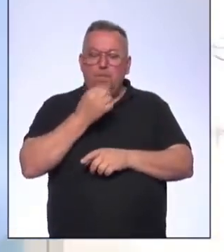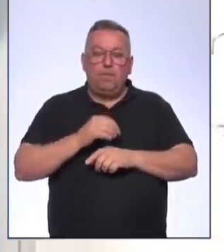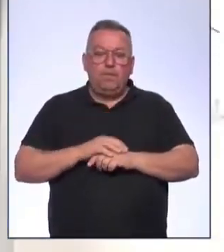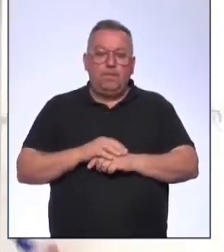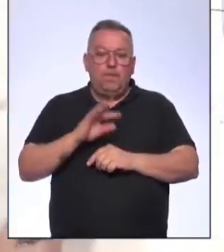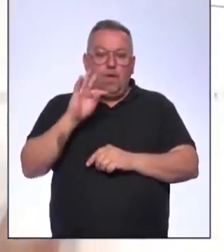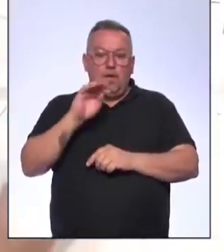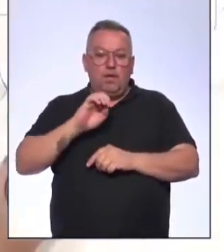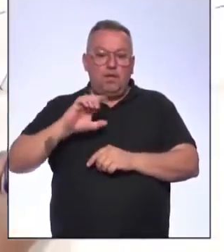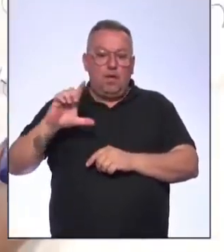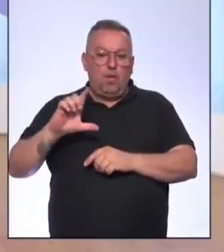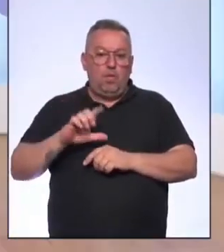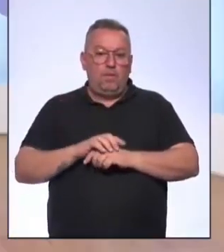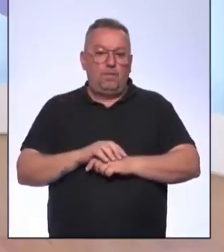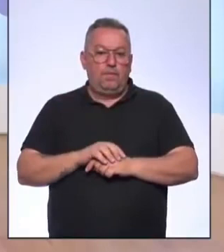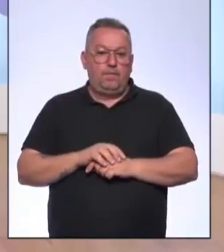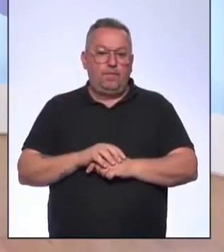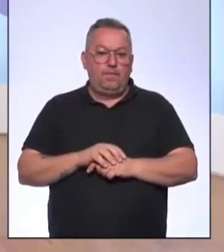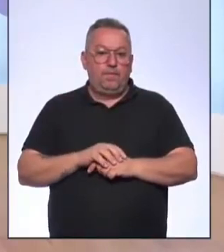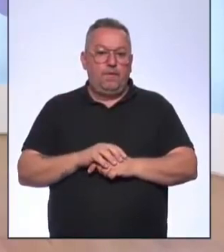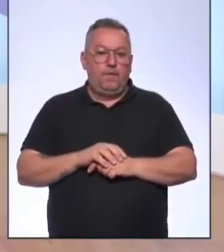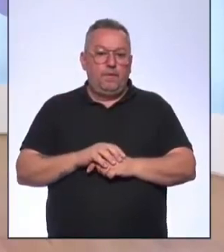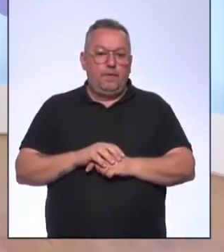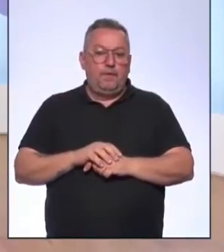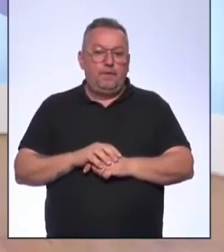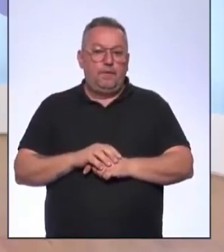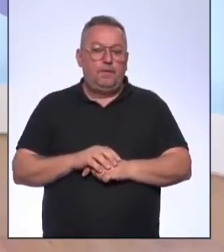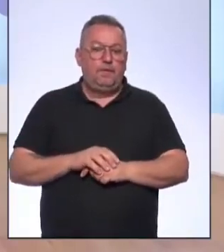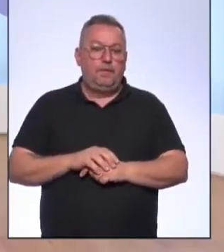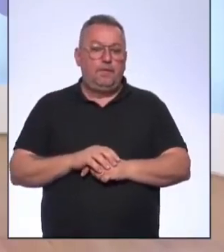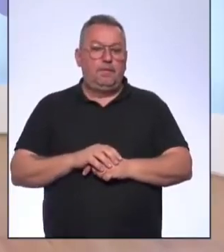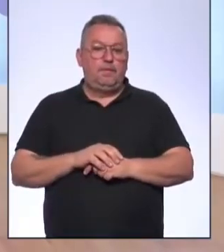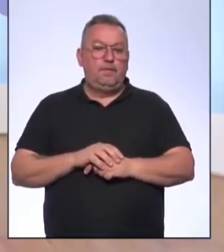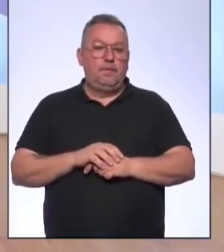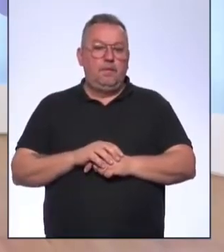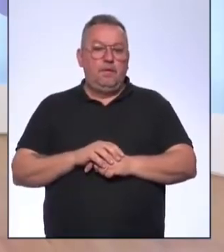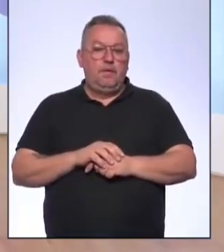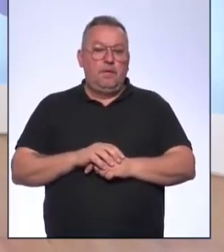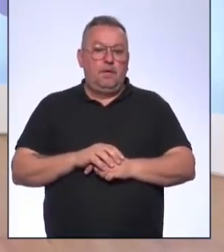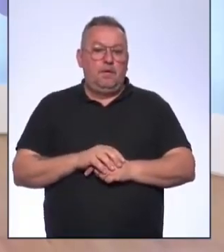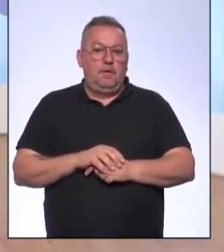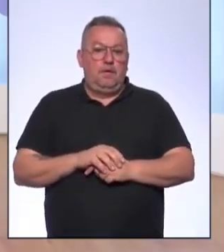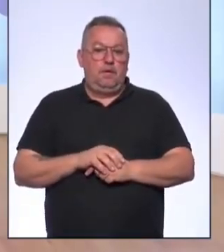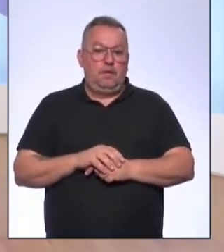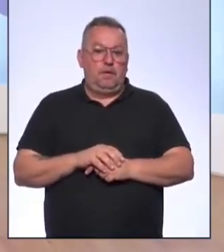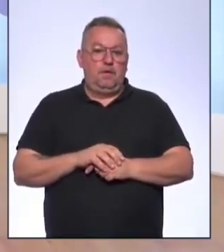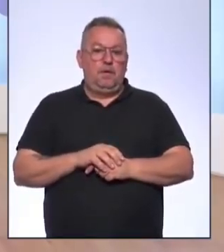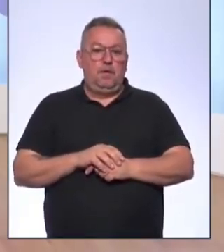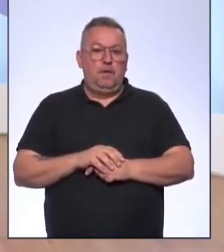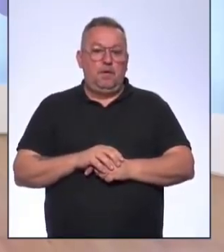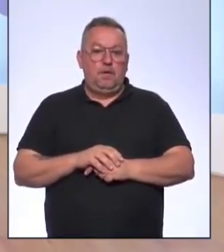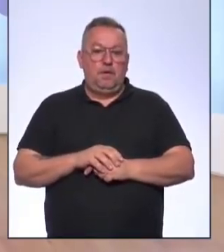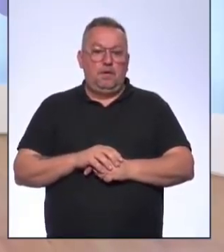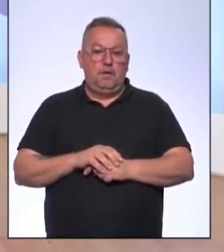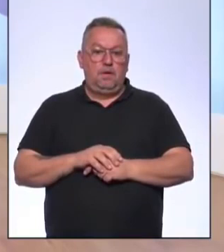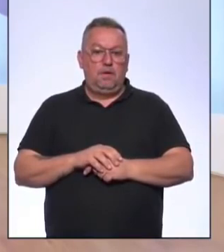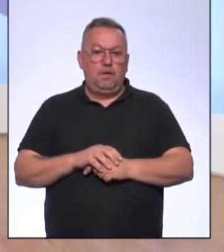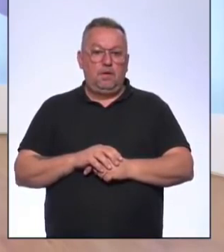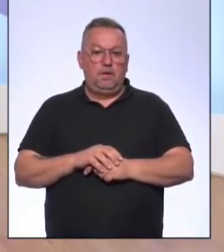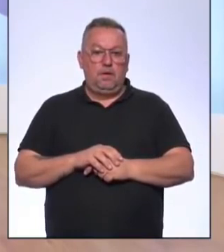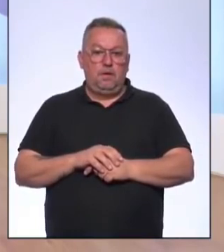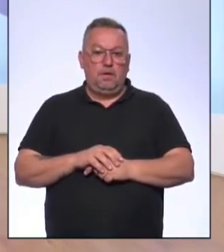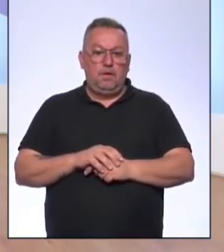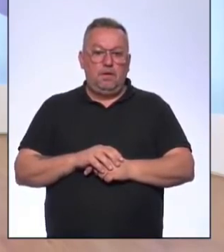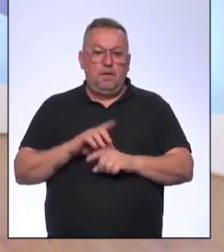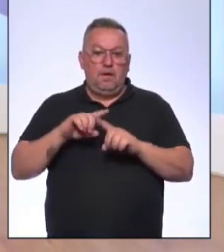tall. Qual seria o oposto de tall? Professora Antônia? I'm short. É isso, short. Are you short? I'm short,